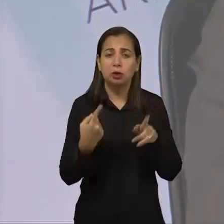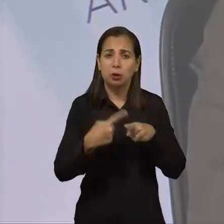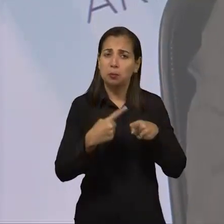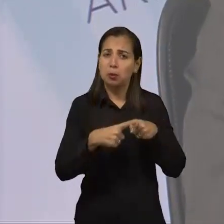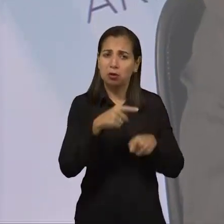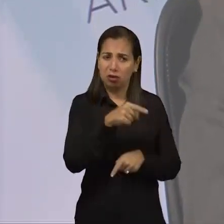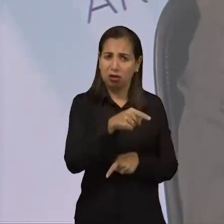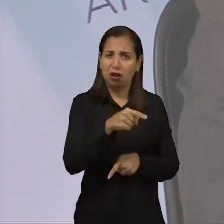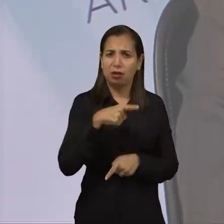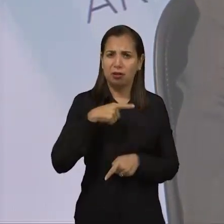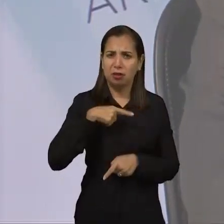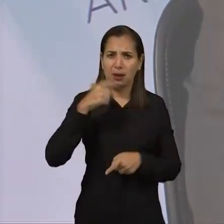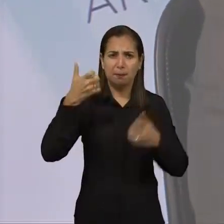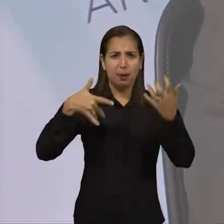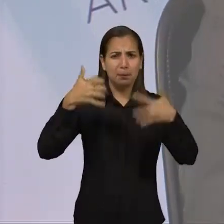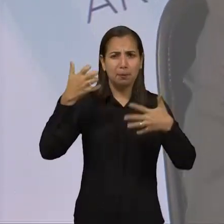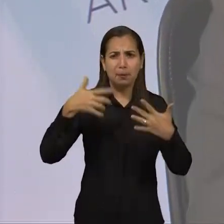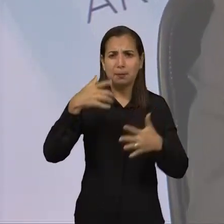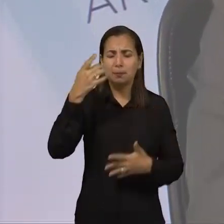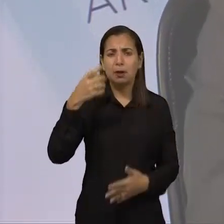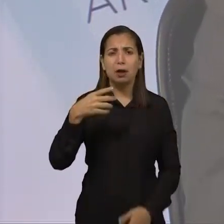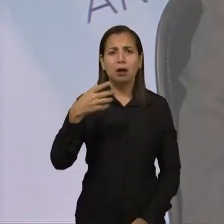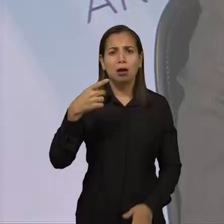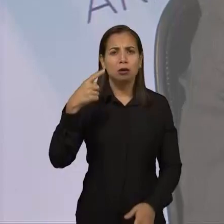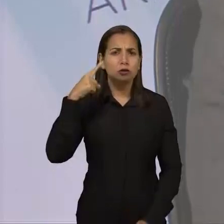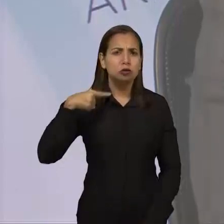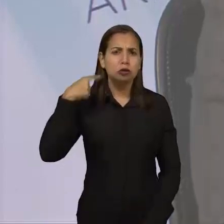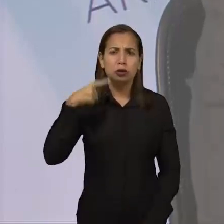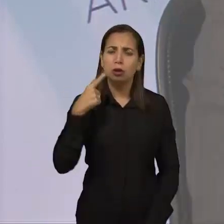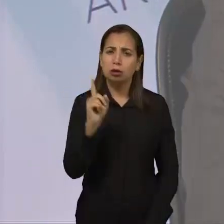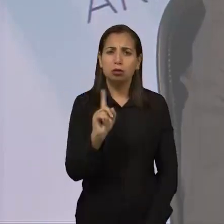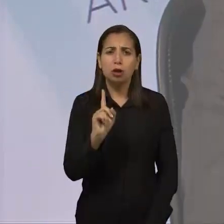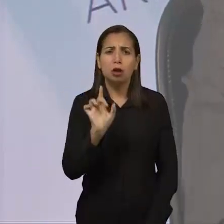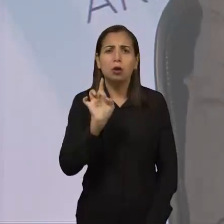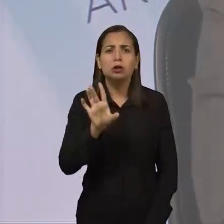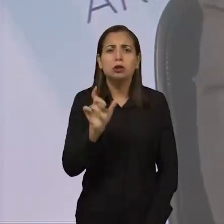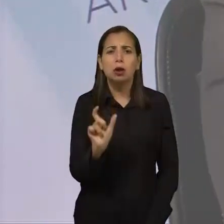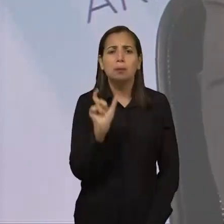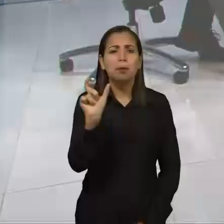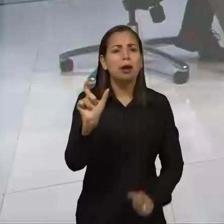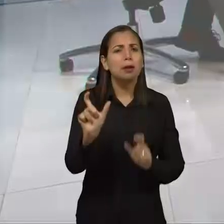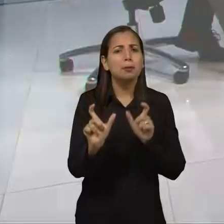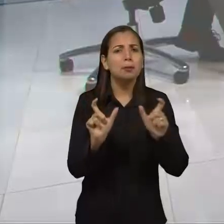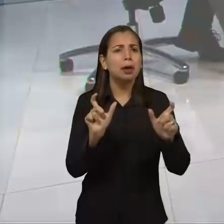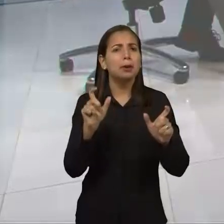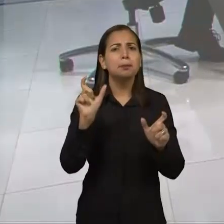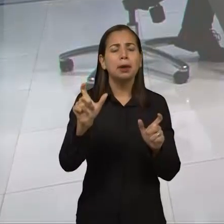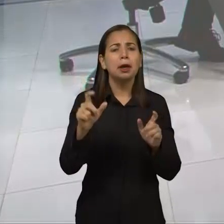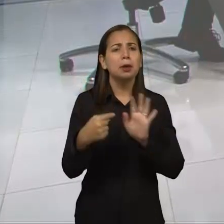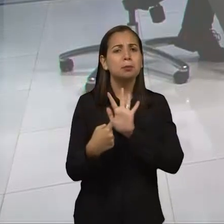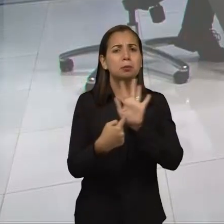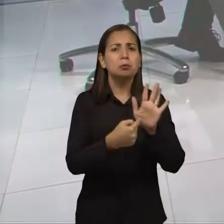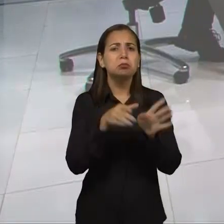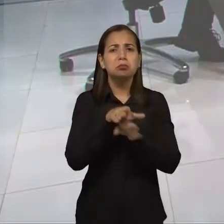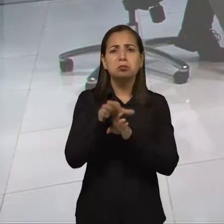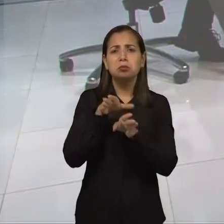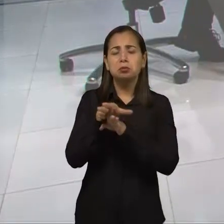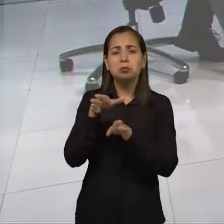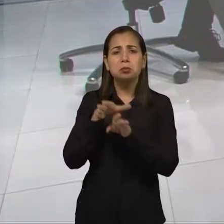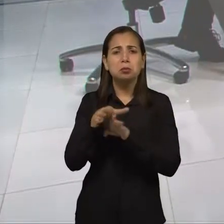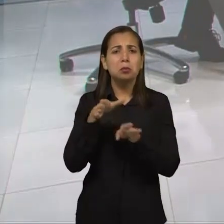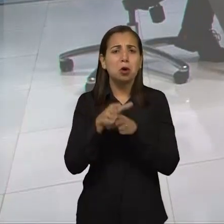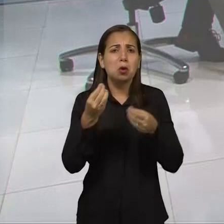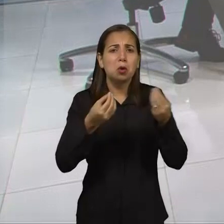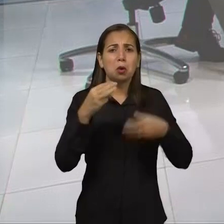discute direito. Ele vai para aquela sessão para criar versos ou para ensinar lições de moral, a reserva moral,